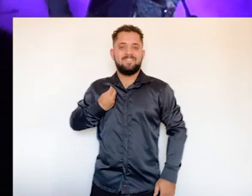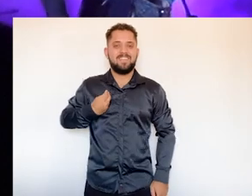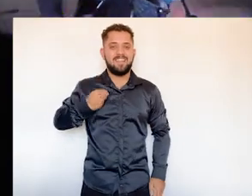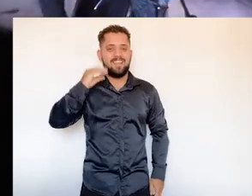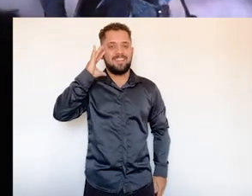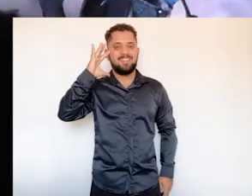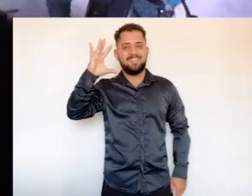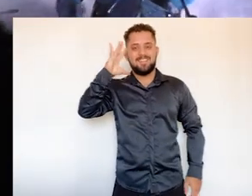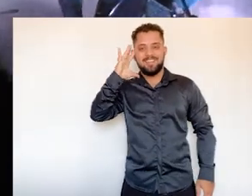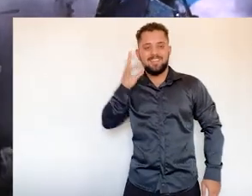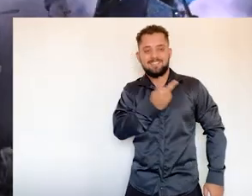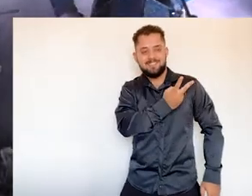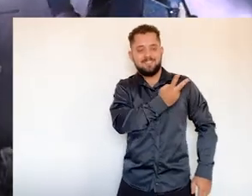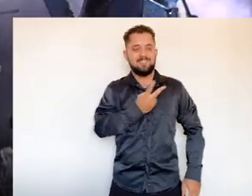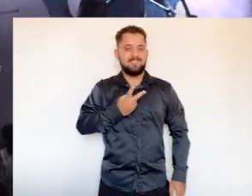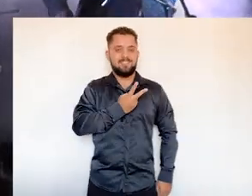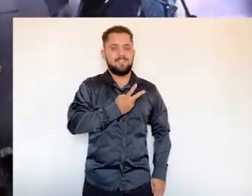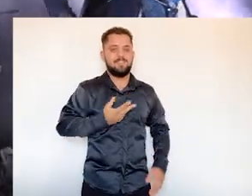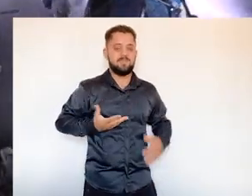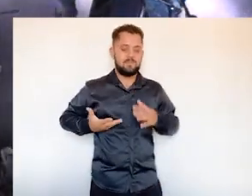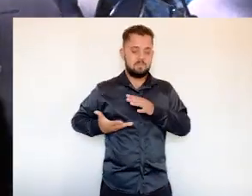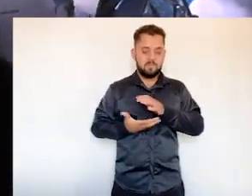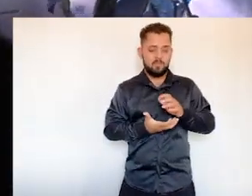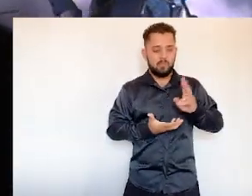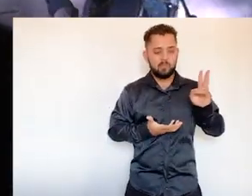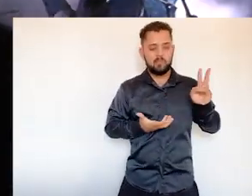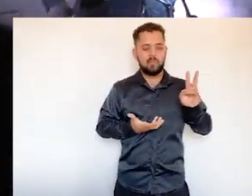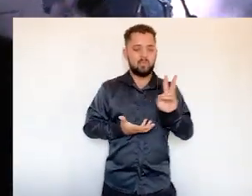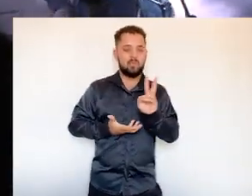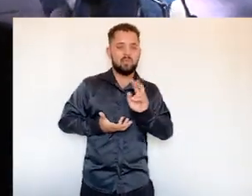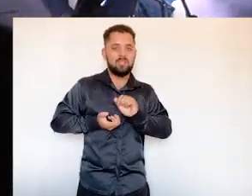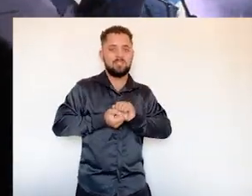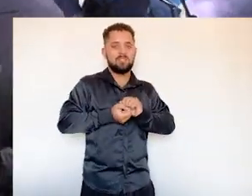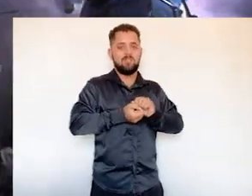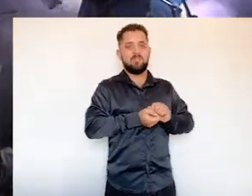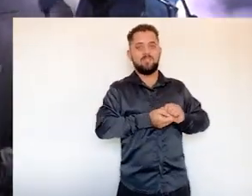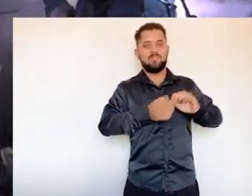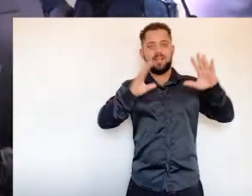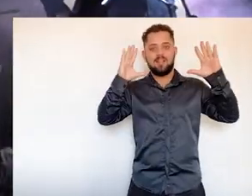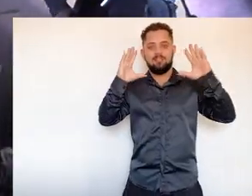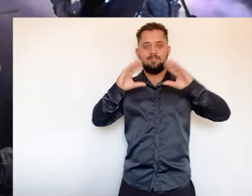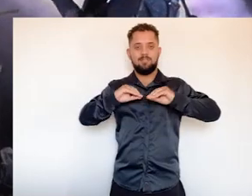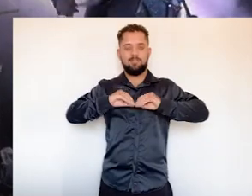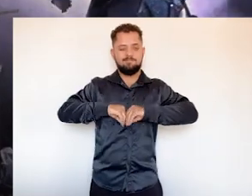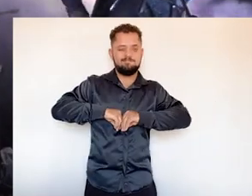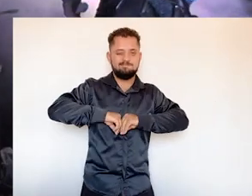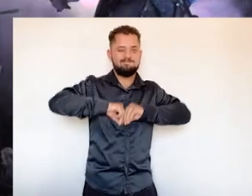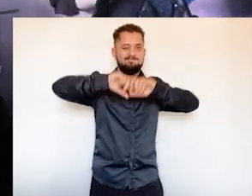da noite, se fez brilhar o sol, igualzinho a mim, que só respira em você.